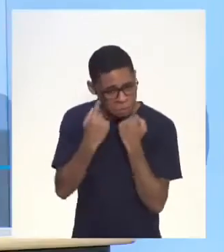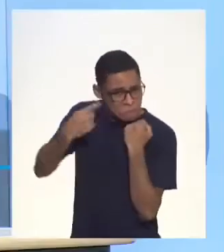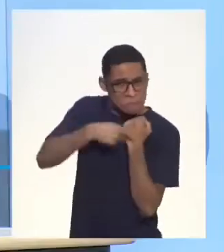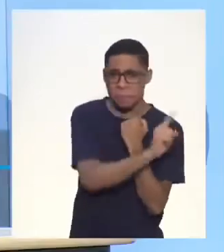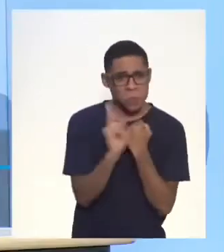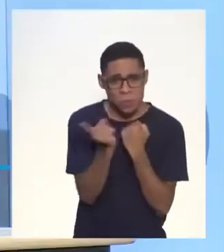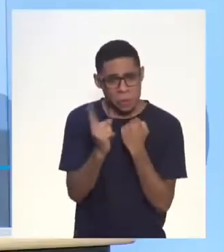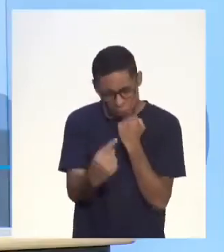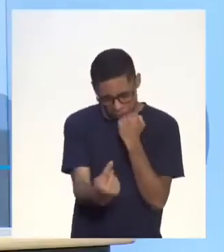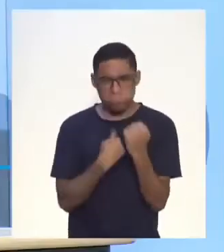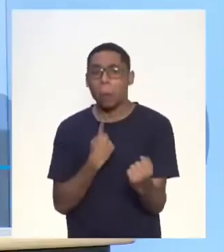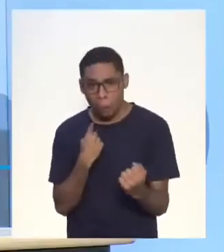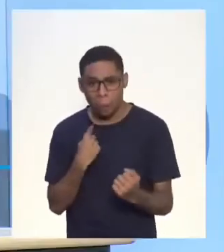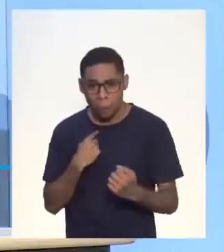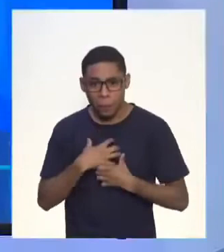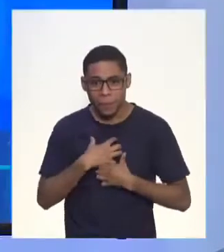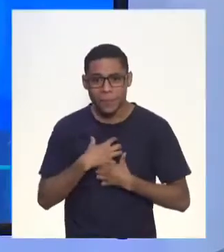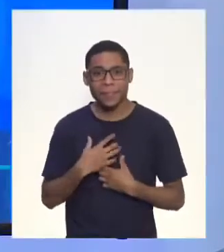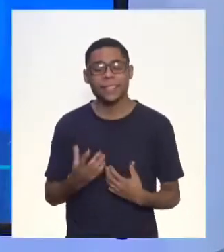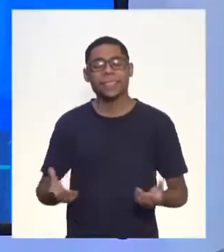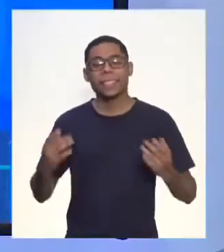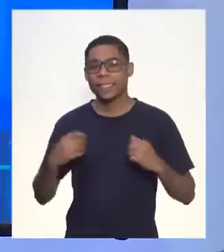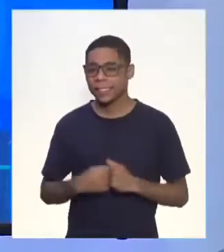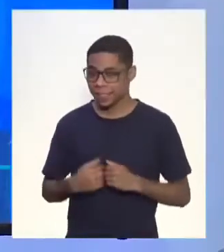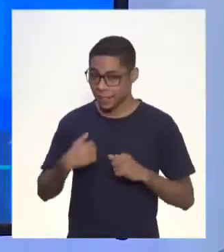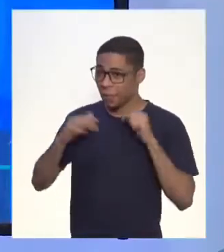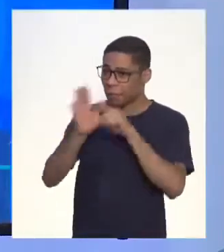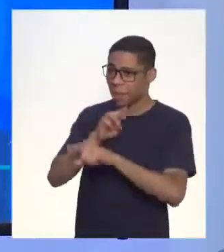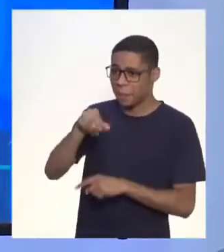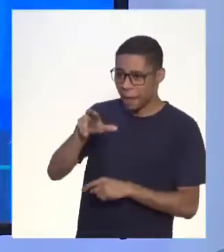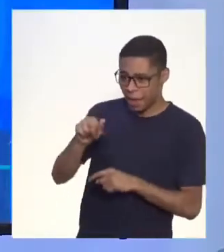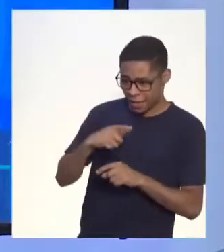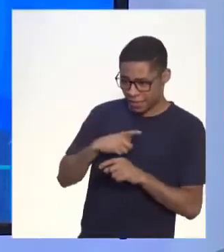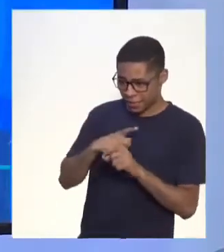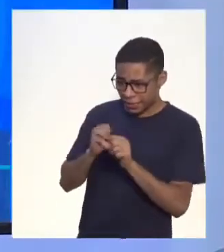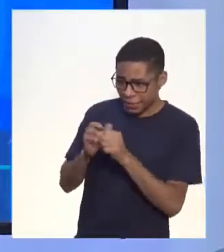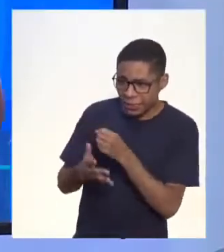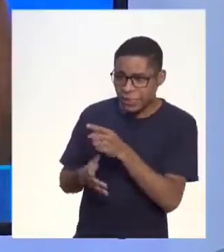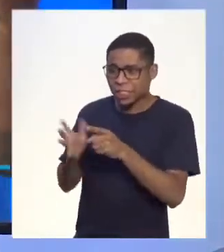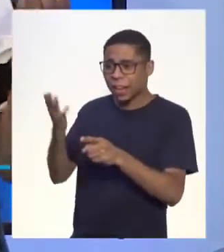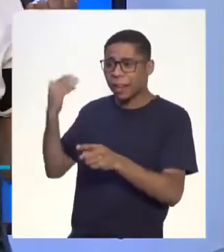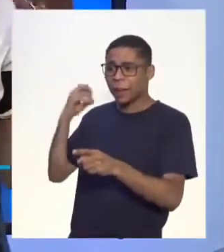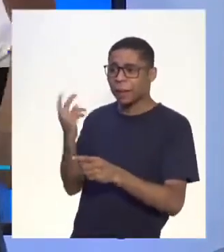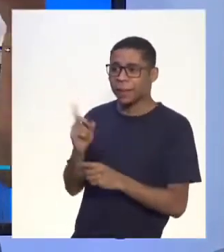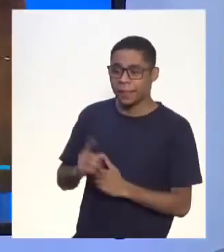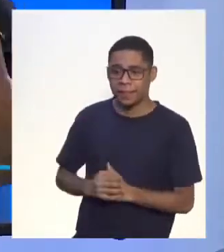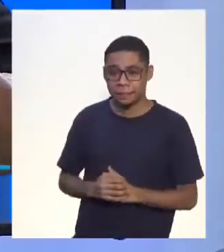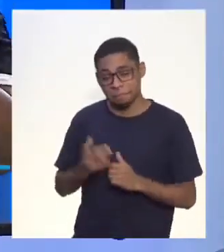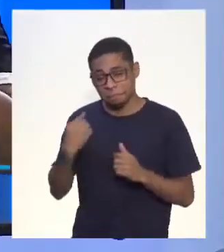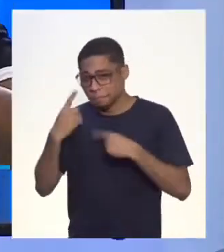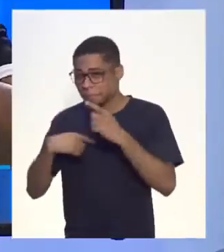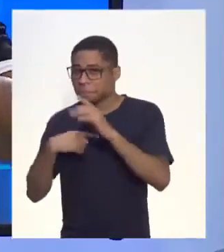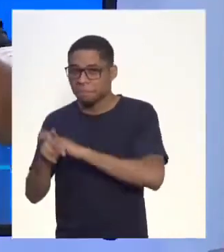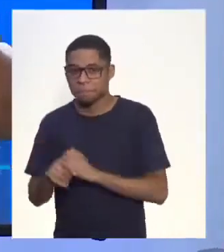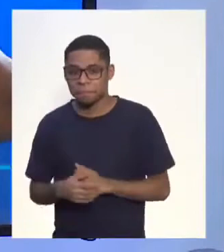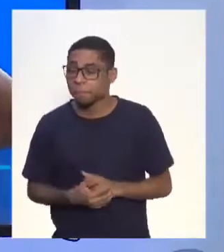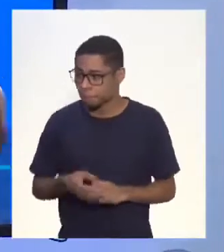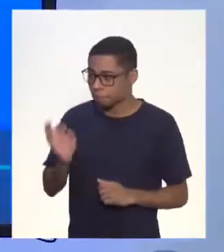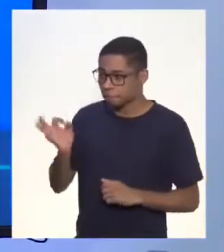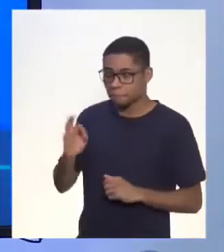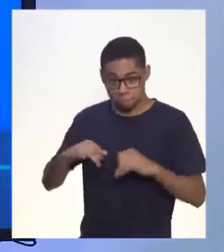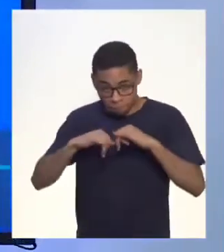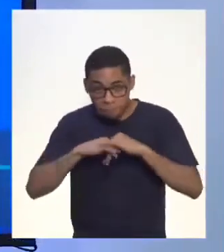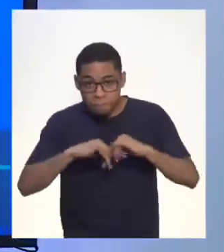não. Então, sempre alertamos que quando você recebe uma notícia, o importante é checar